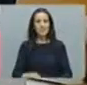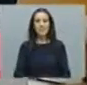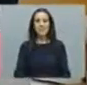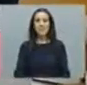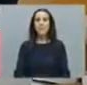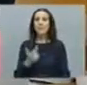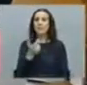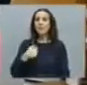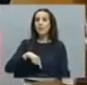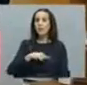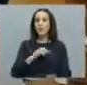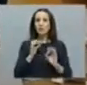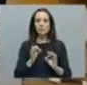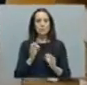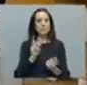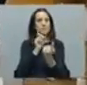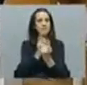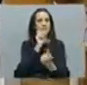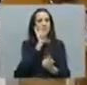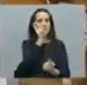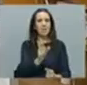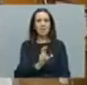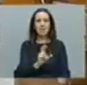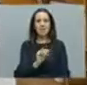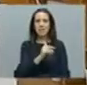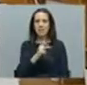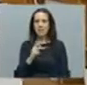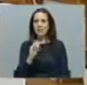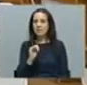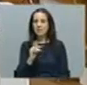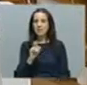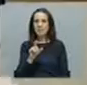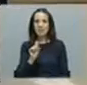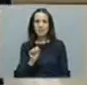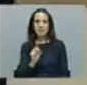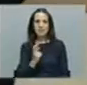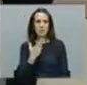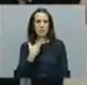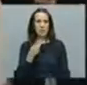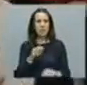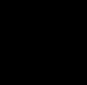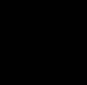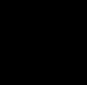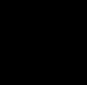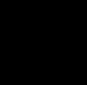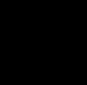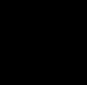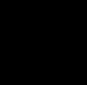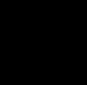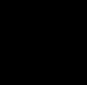vamos nós, lançadinhos, ter com a Rita Salgueiro, que nos está a ensinar a pôr uma mesa opulente, como designer de interiores que é.